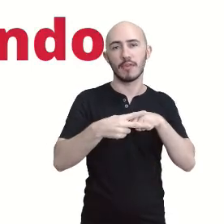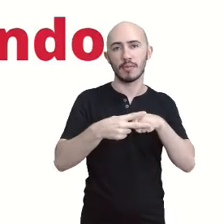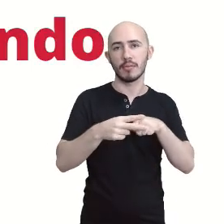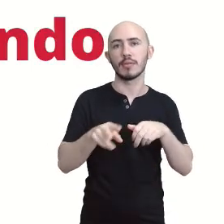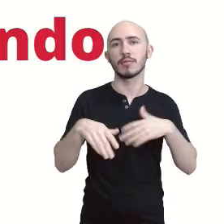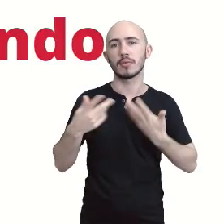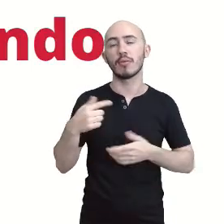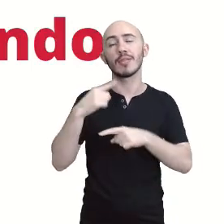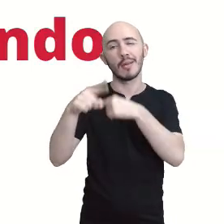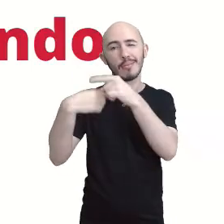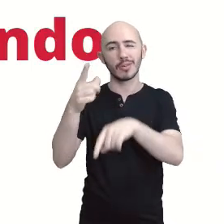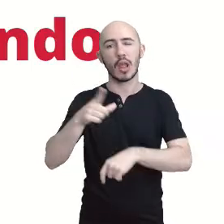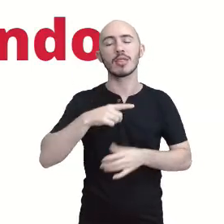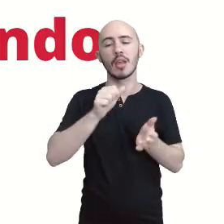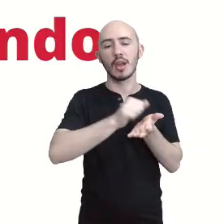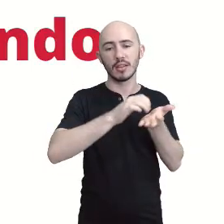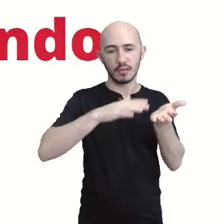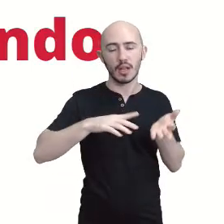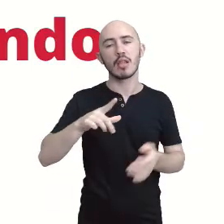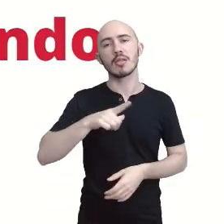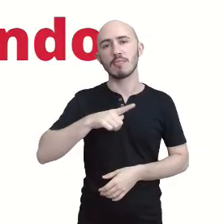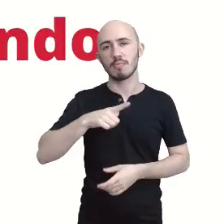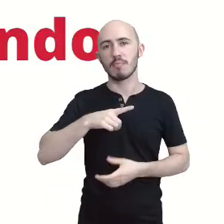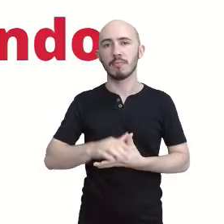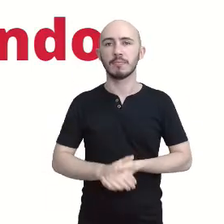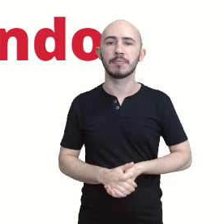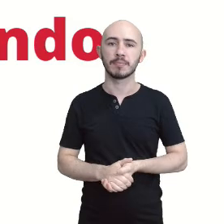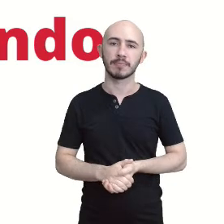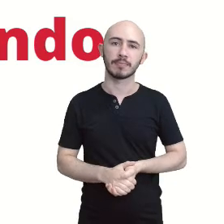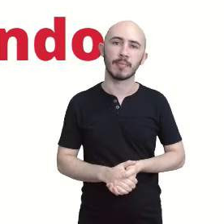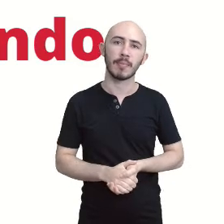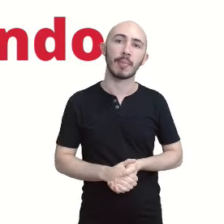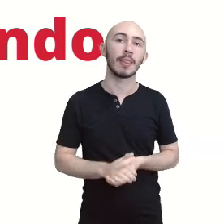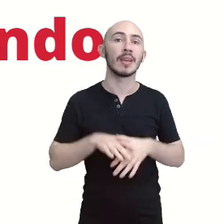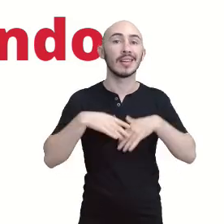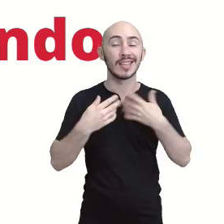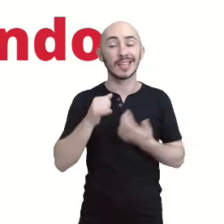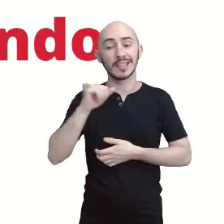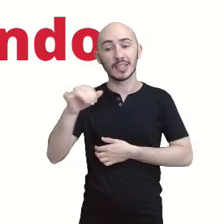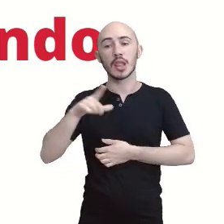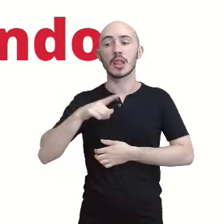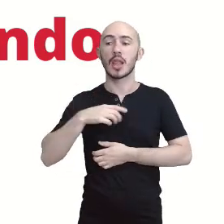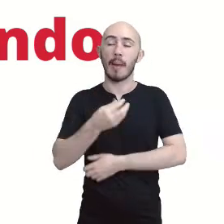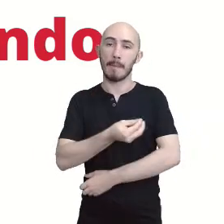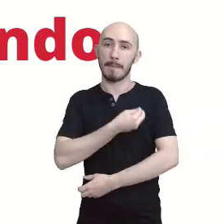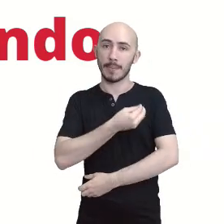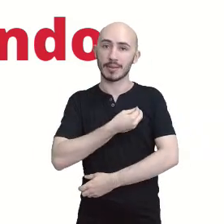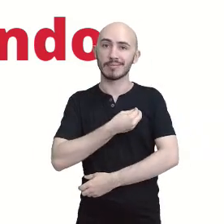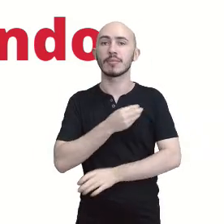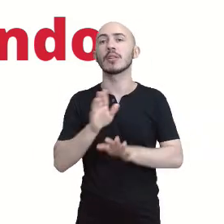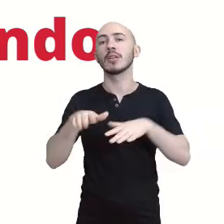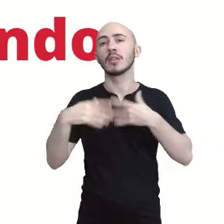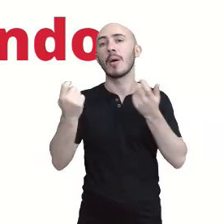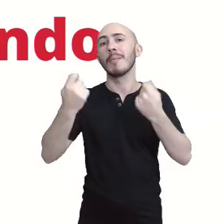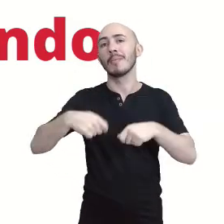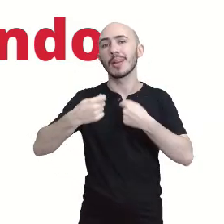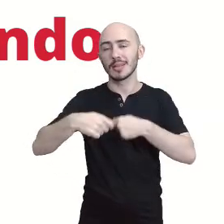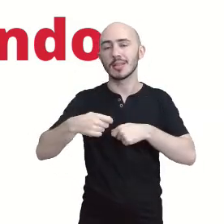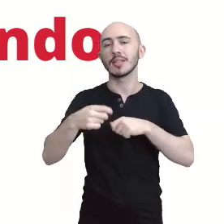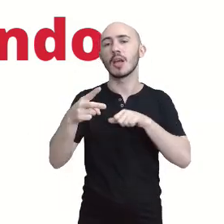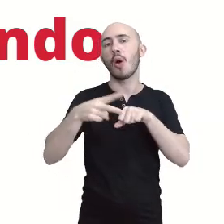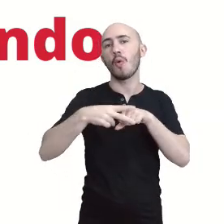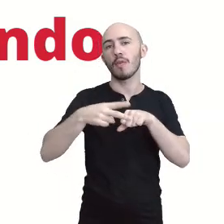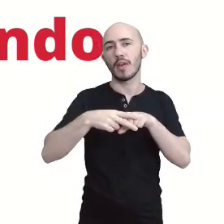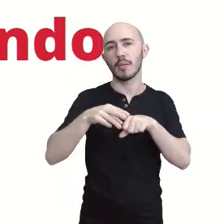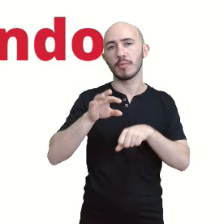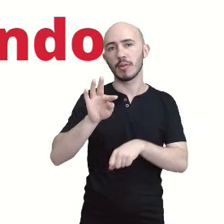uma atividade, mas é a caracterização. Se existe present continuous, tem que existir verbo to be. Por